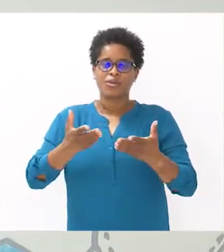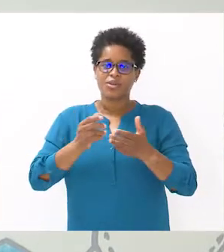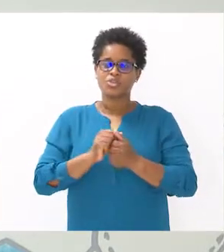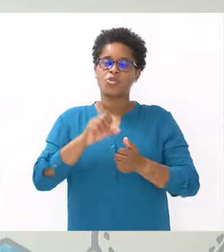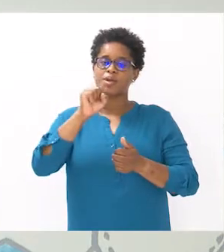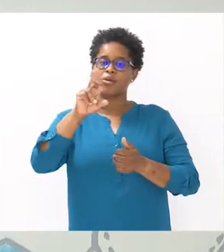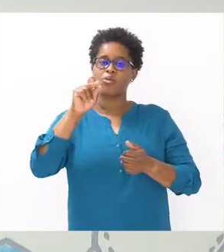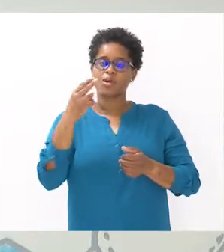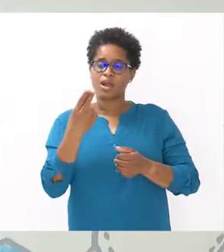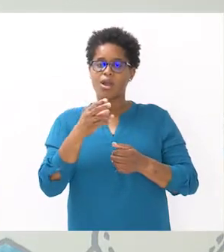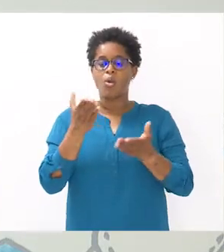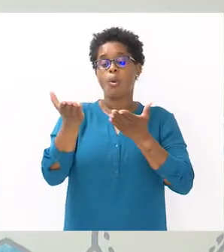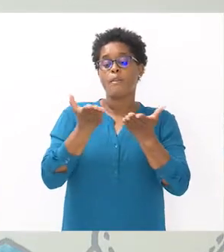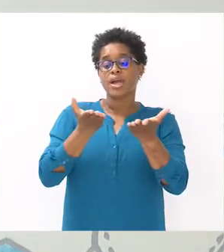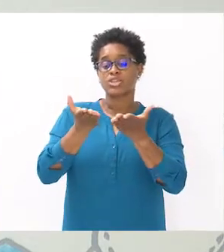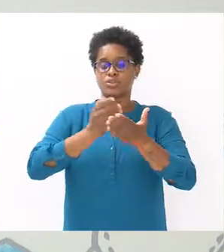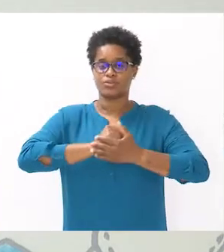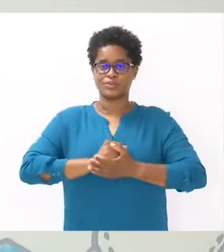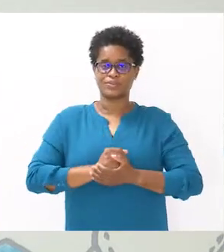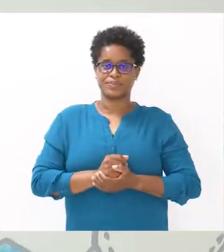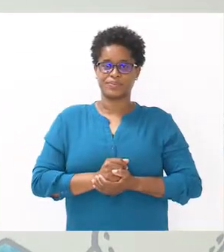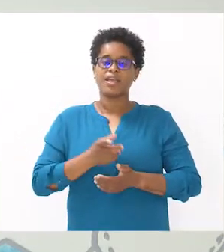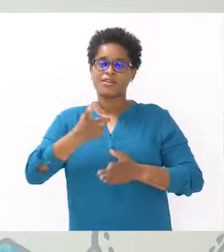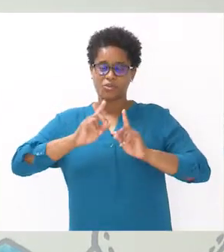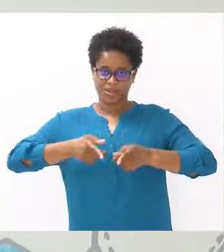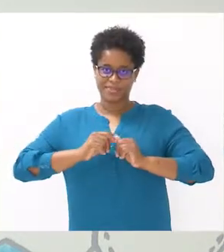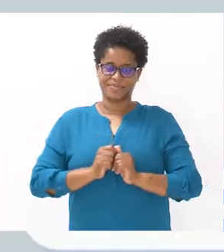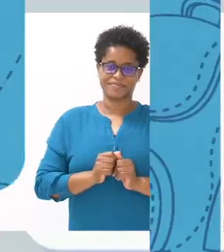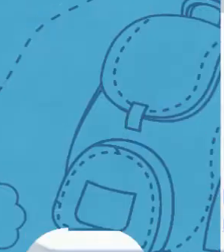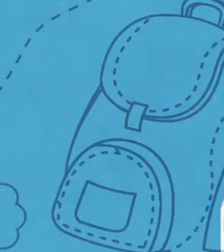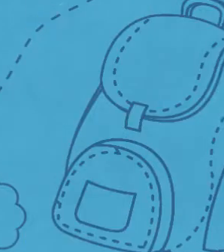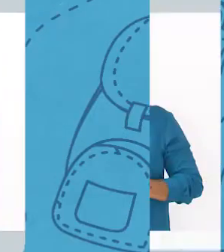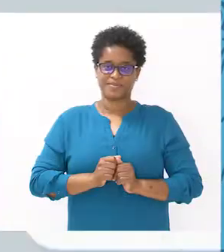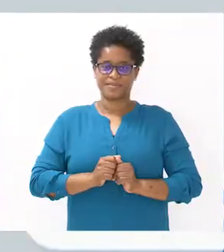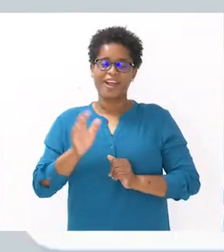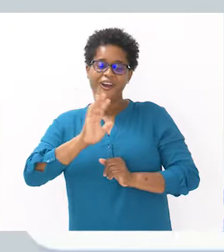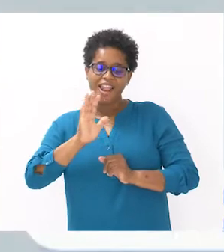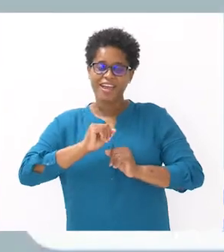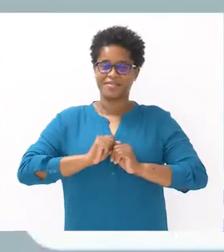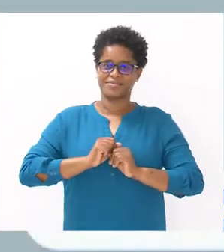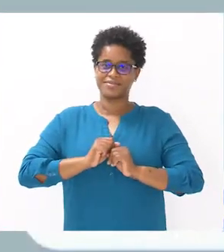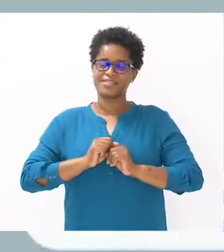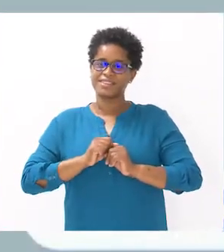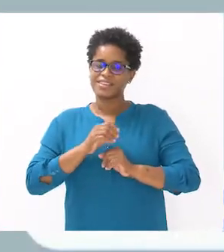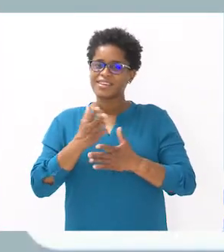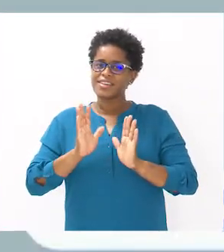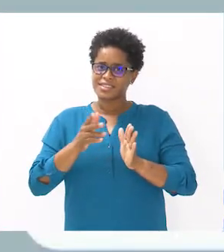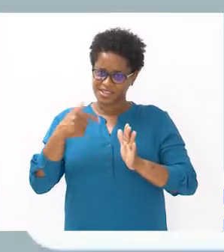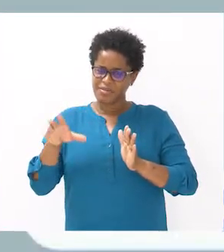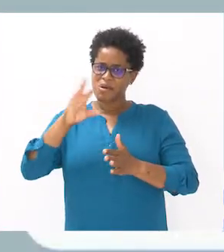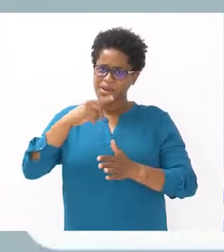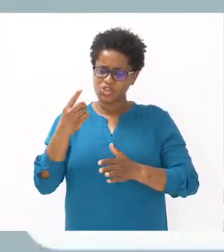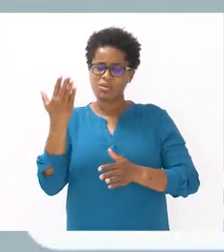o grau comparativo. Vamos lá? Olá, cá estamos para mais uma aula